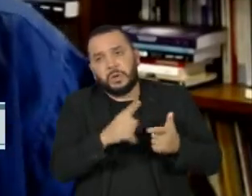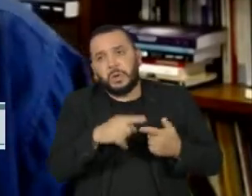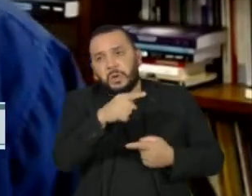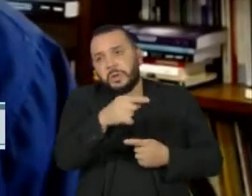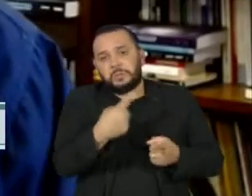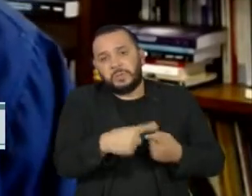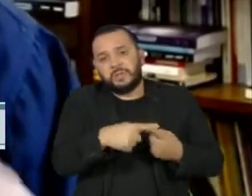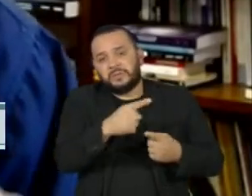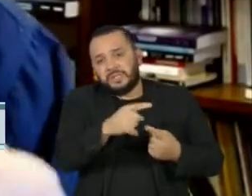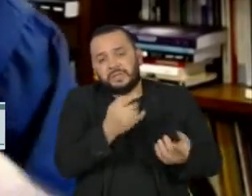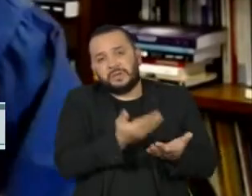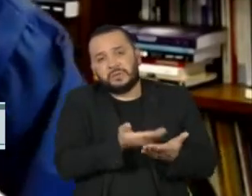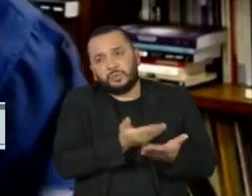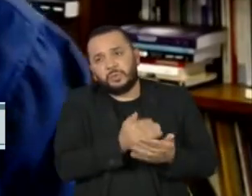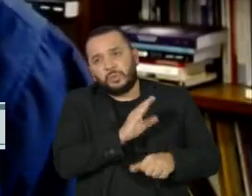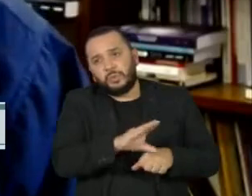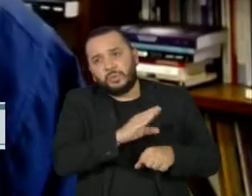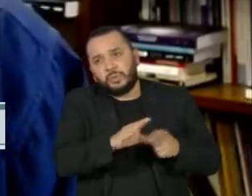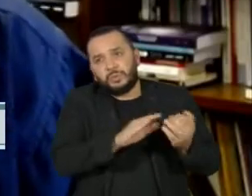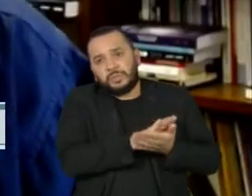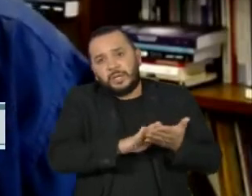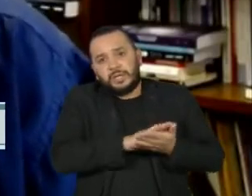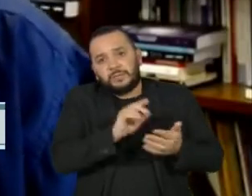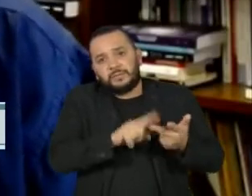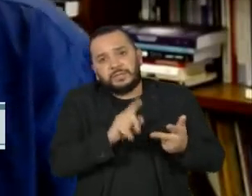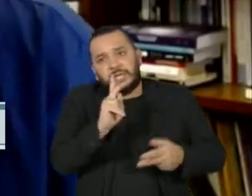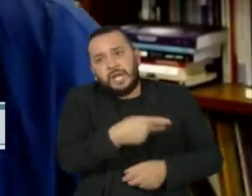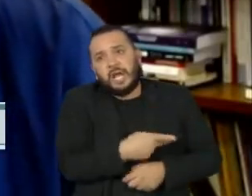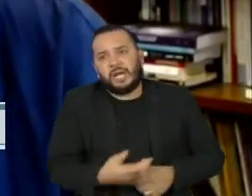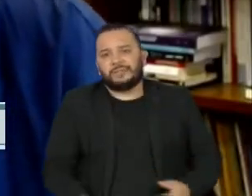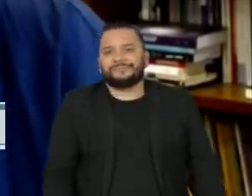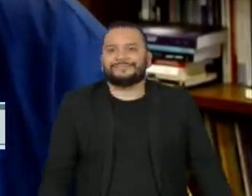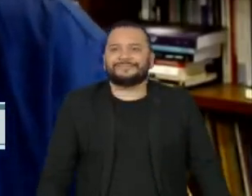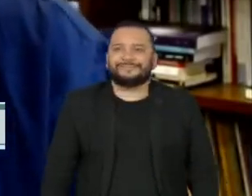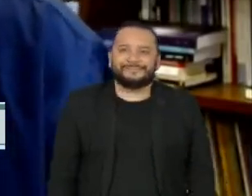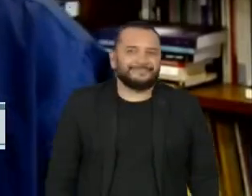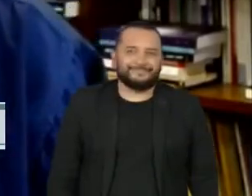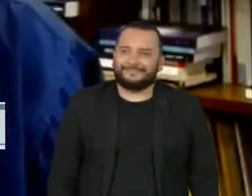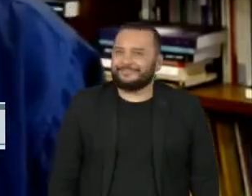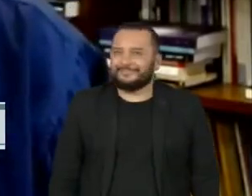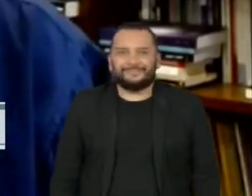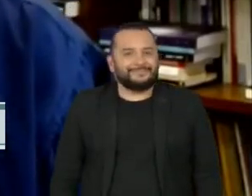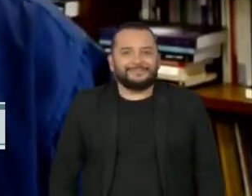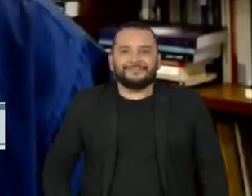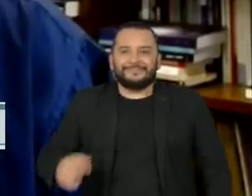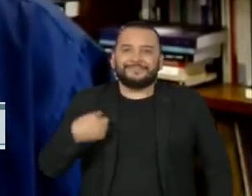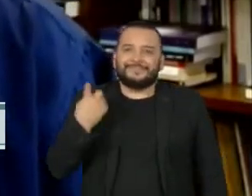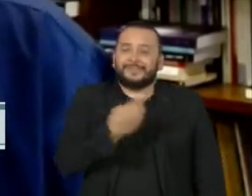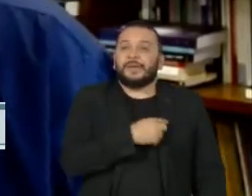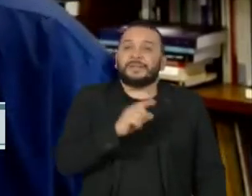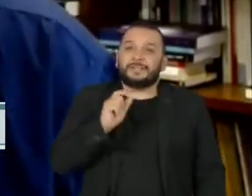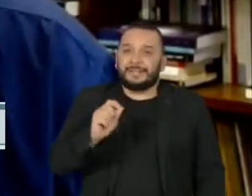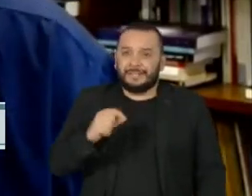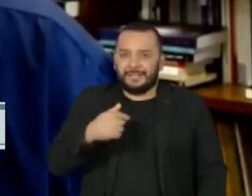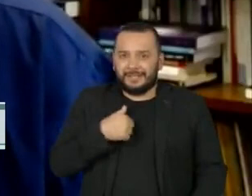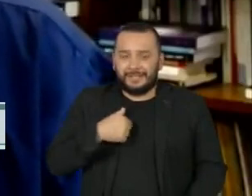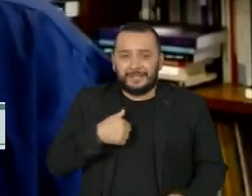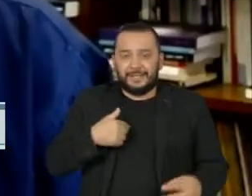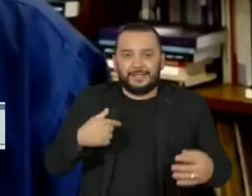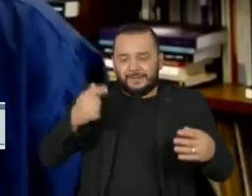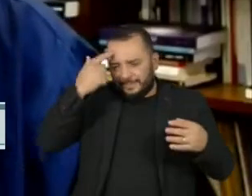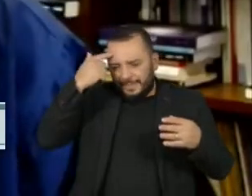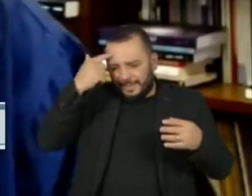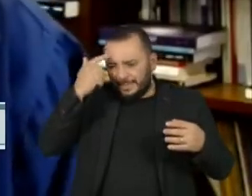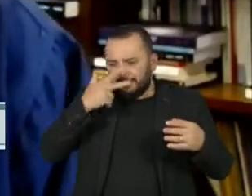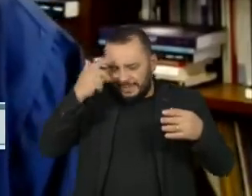não se atualizou, porque é uma pessoa que fez uma coisa errada, né? Veja só, né? Nós estamos saindo ali do plano do conflito